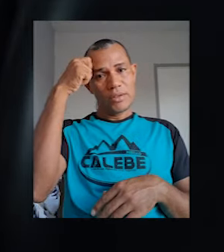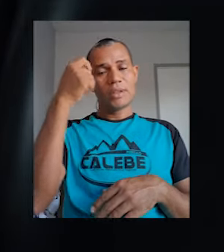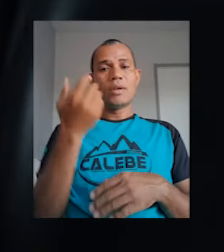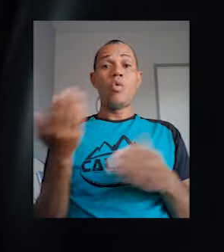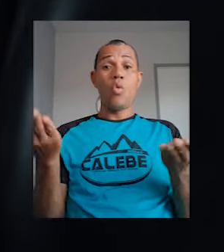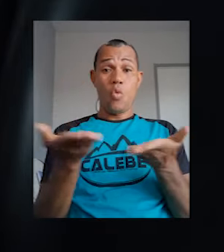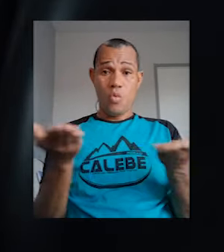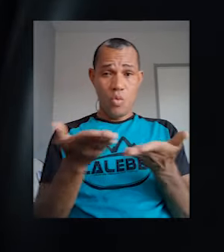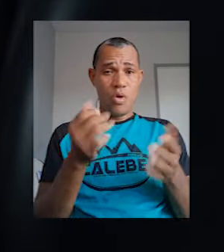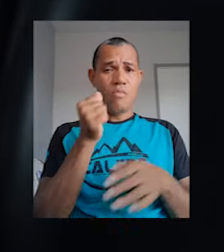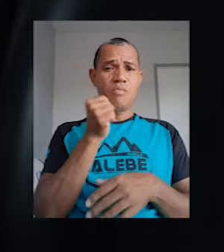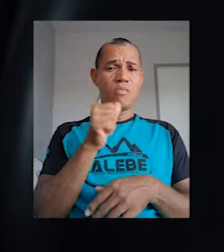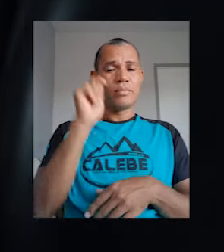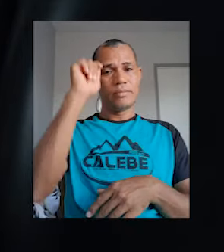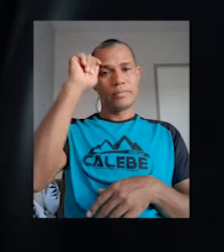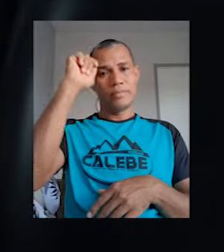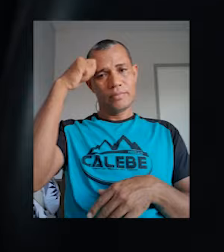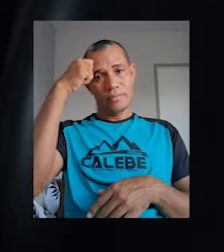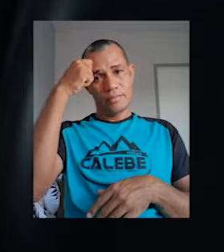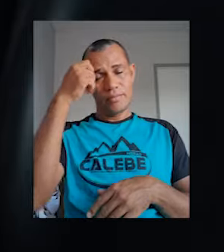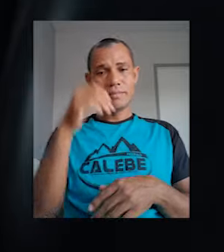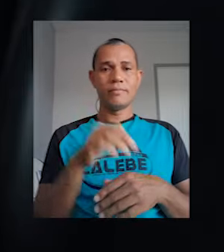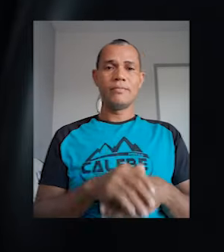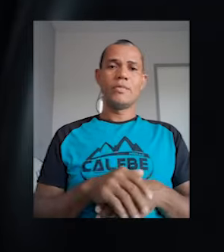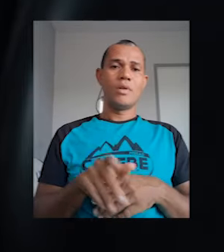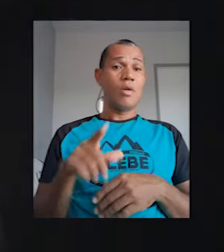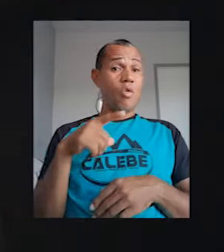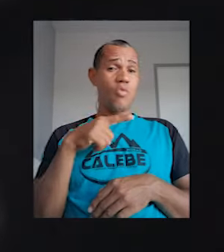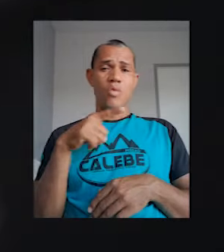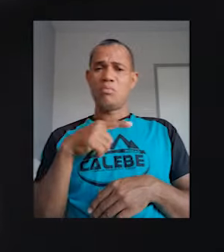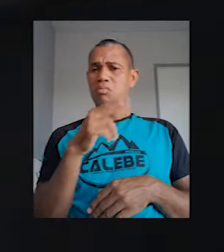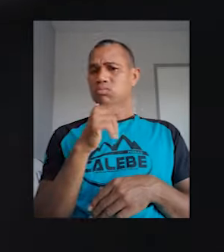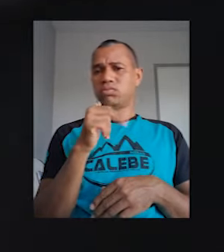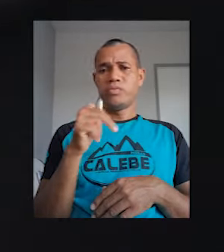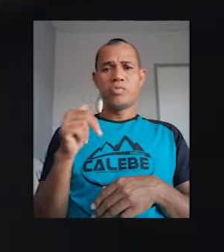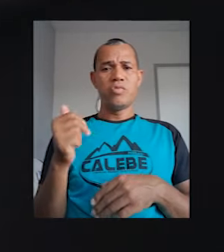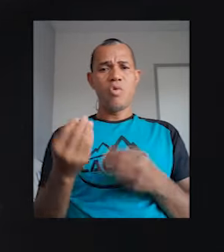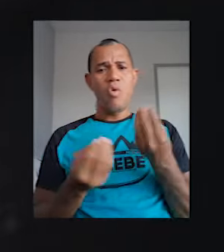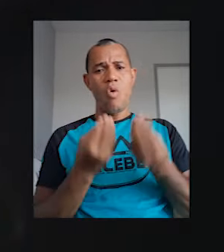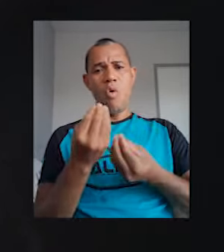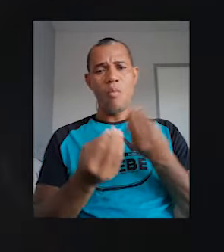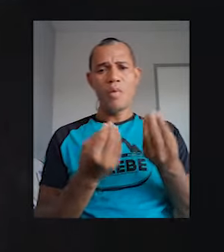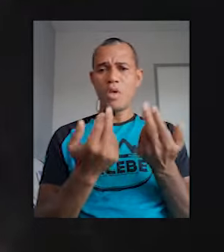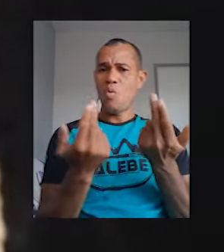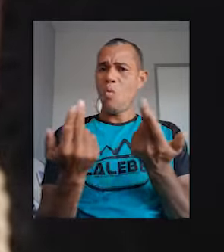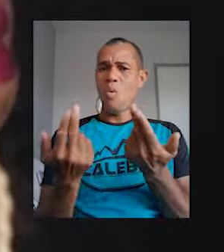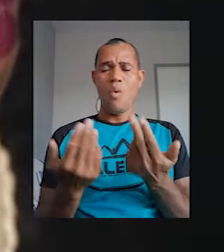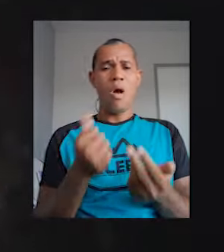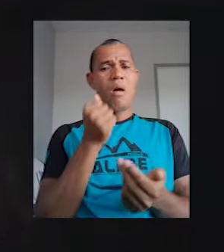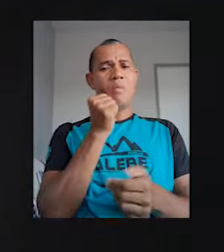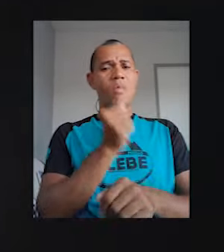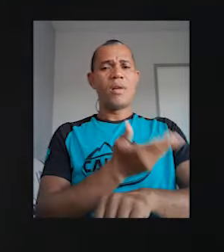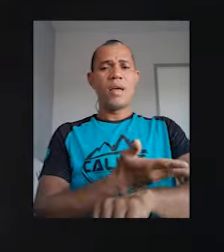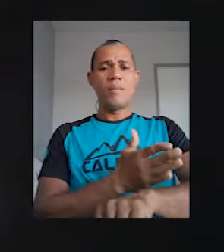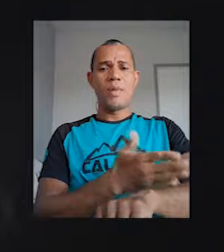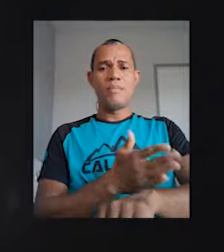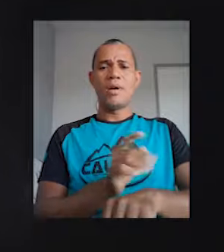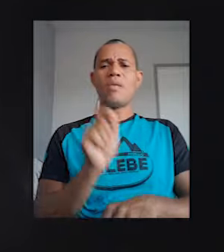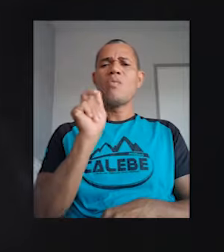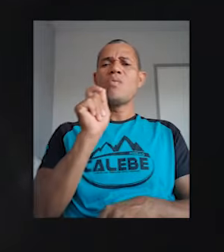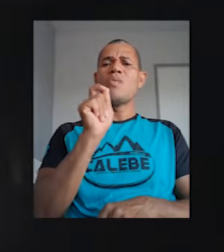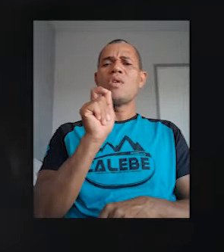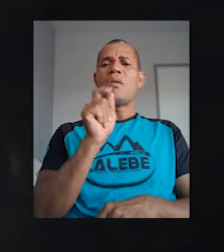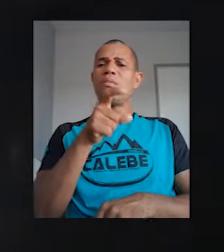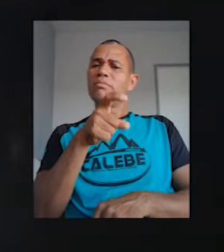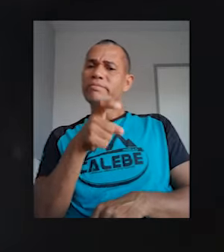hoje mulher negra, as oportunidades nunca foram, né, como uma mulher branca, apesar que a mulher branca também é mulher. Mas